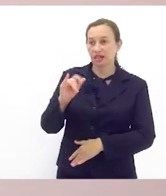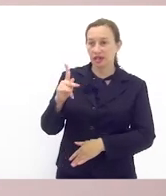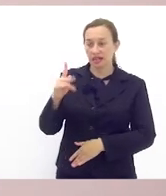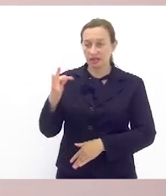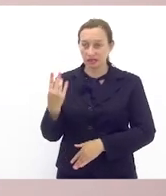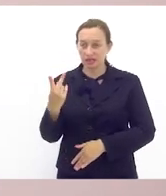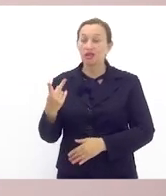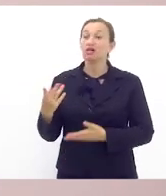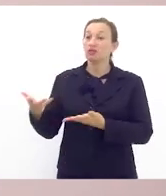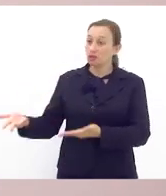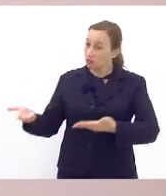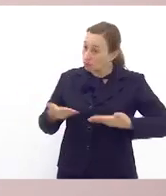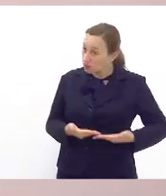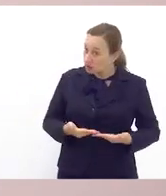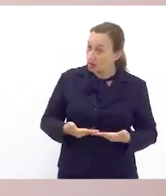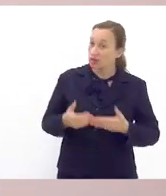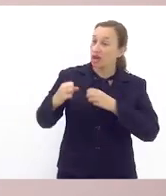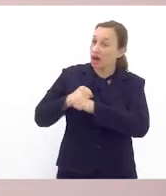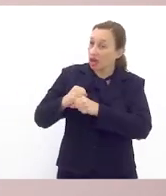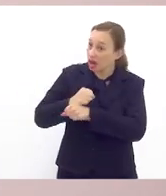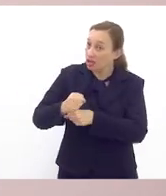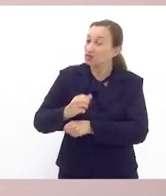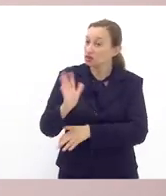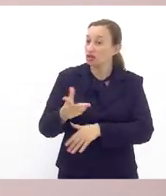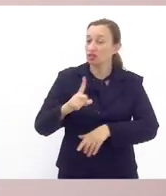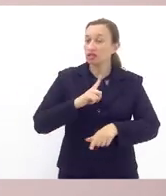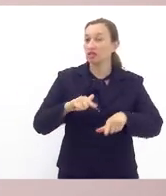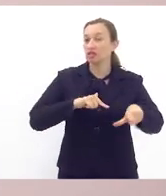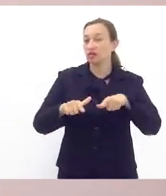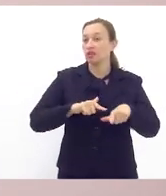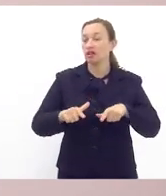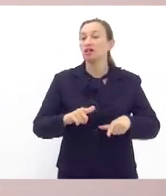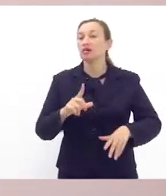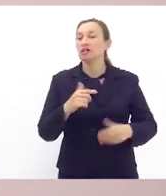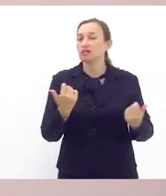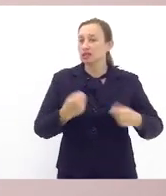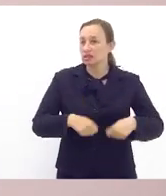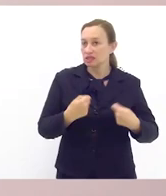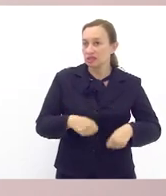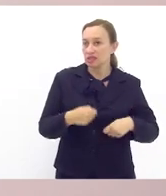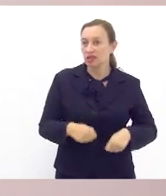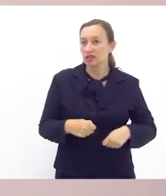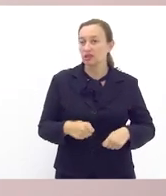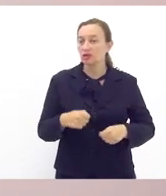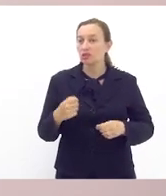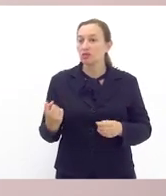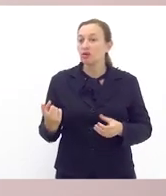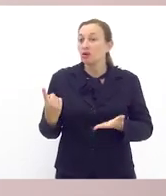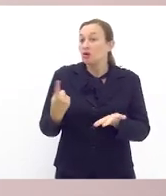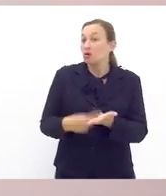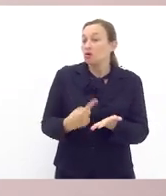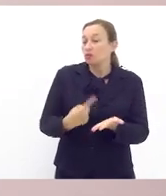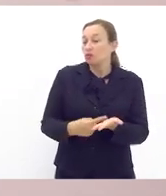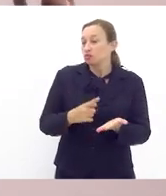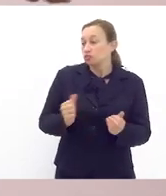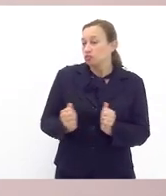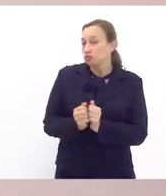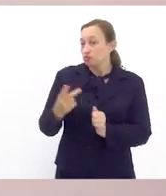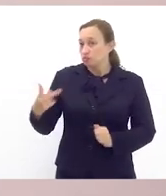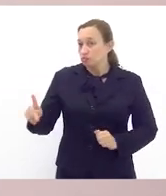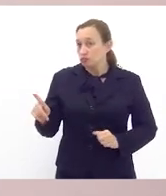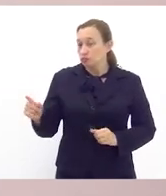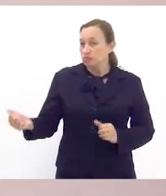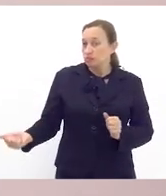e houve a necessidade de fazer essa esse termo de compromisso com eles para que eles